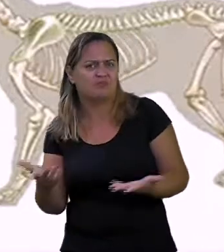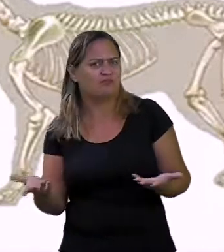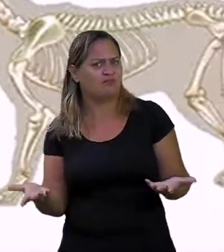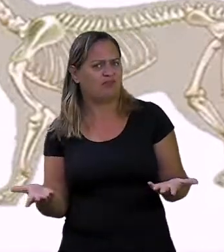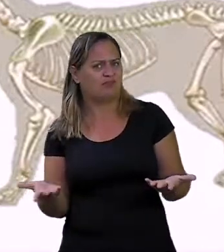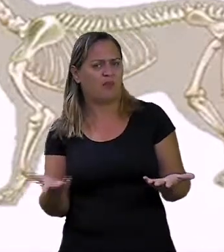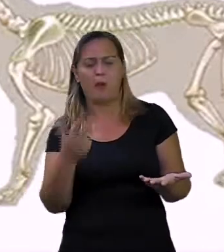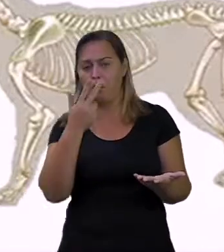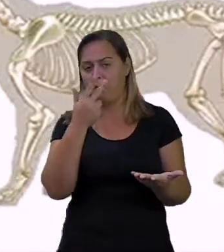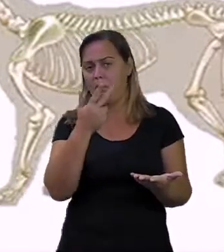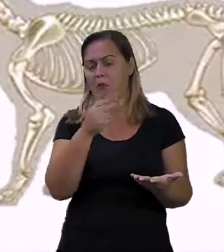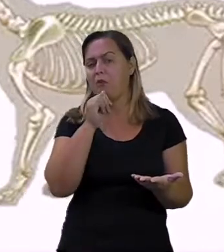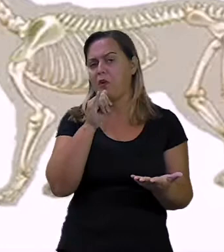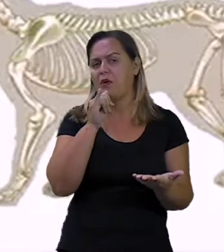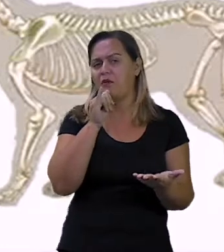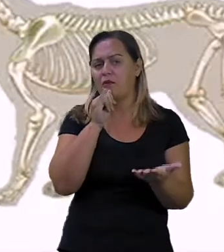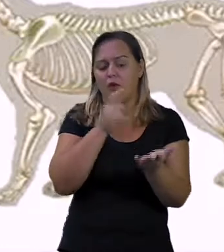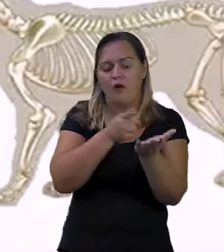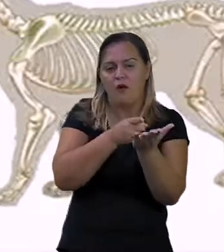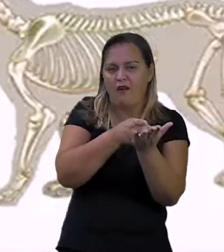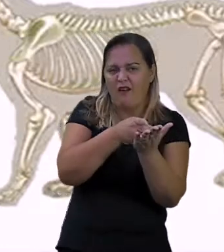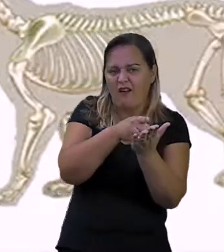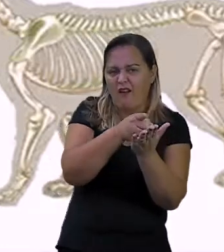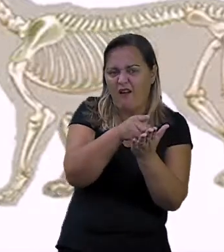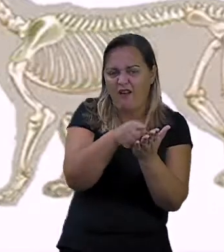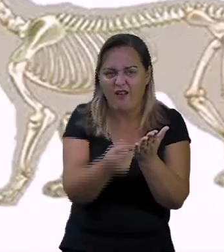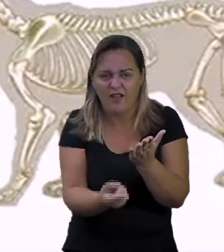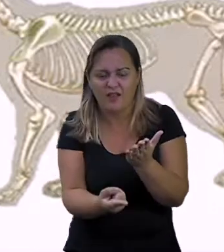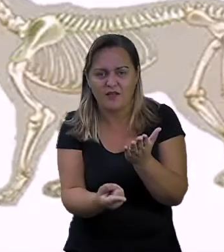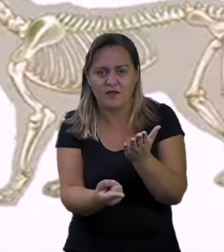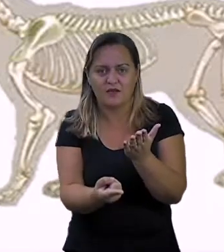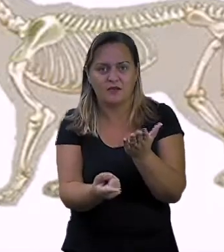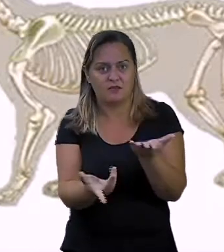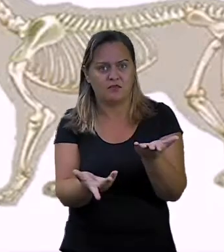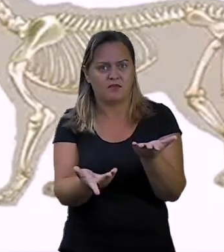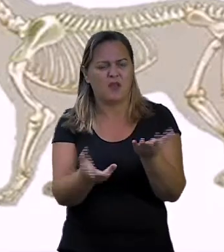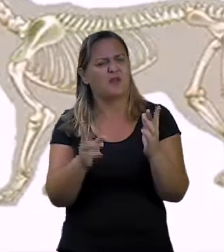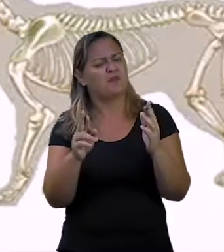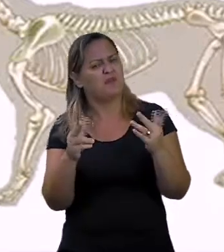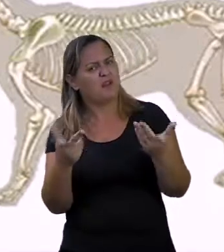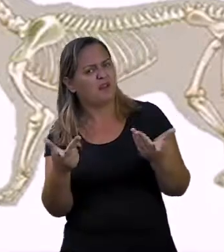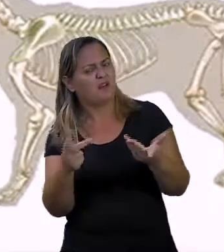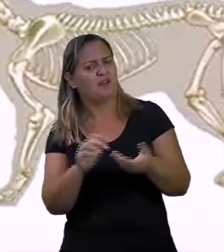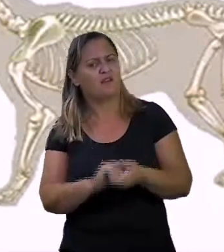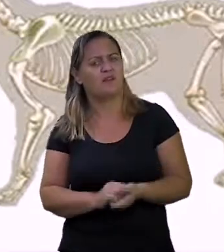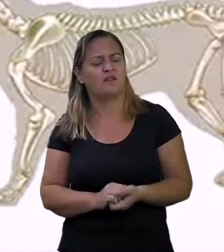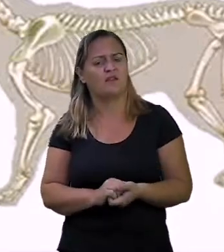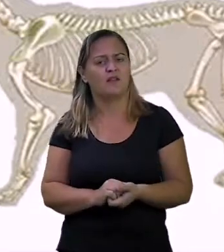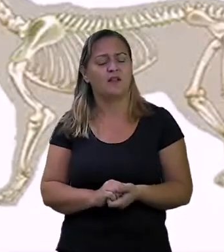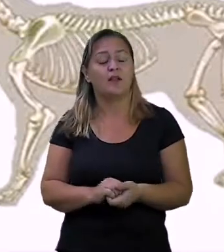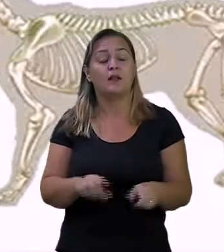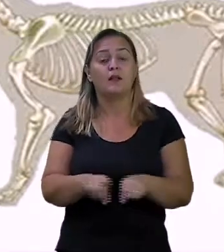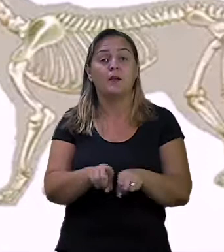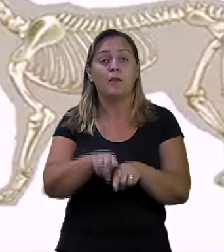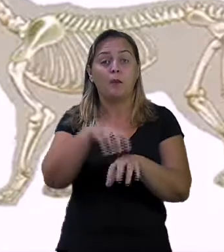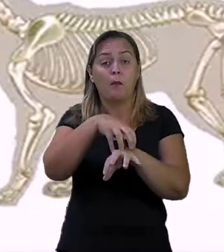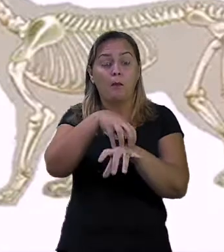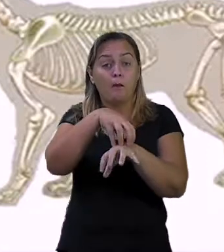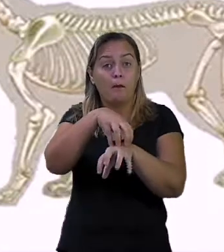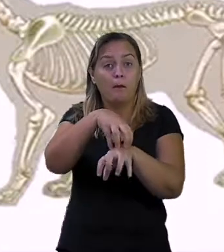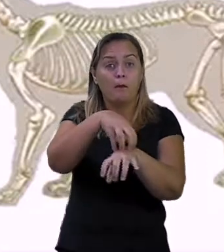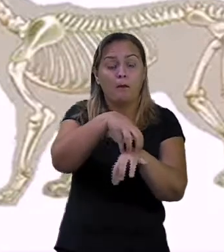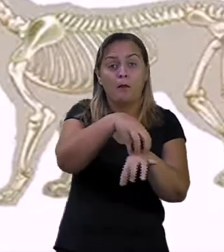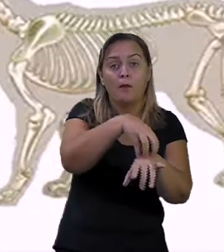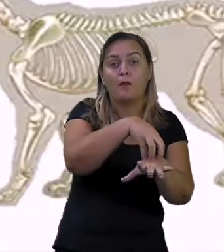são animais onde o esqueleto não está presente. Os polvos, as minhocas,